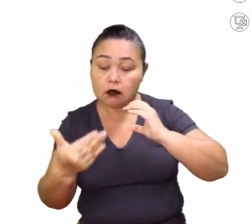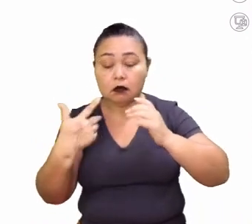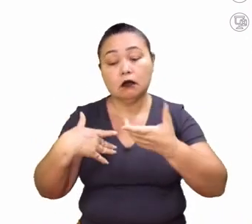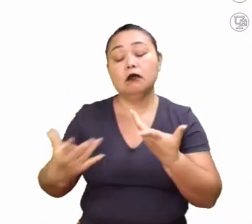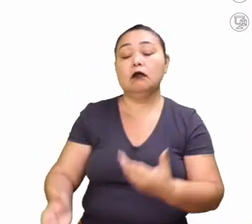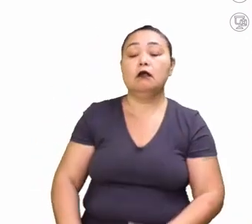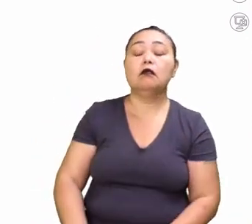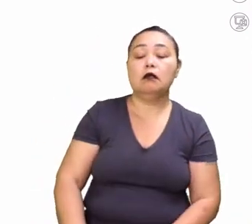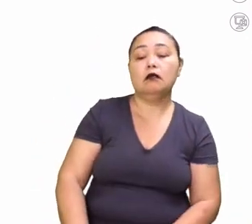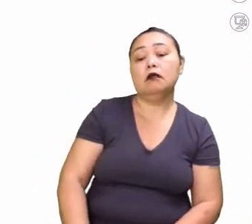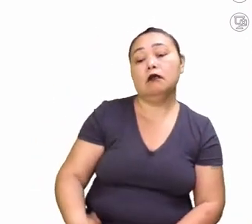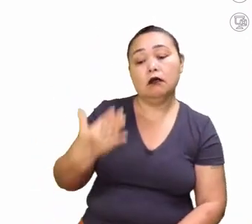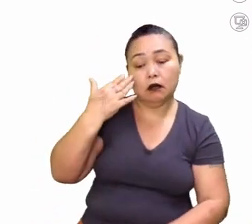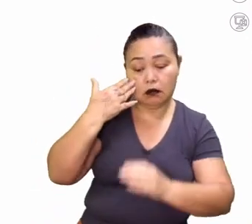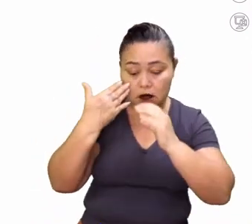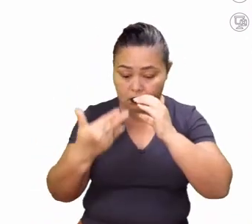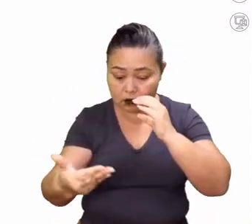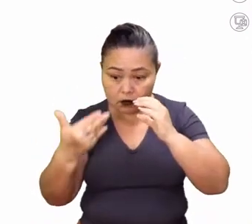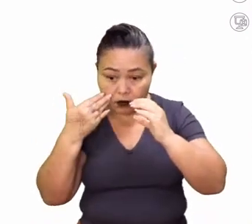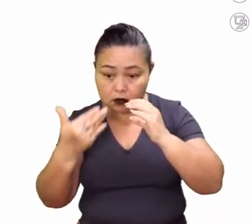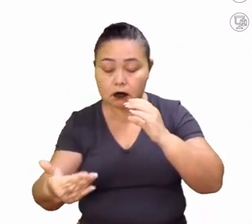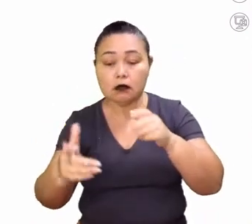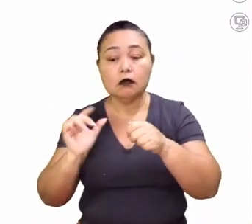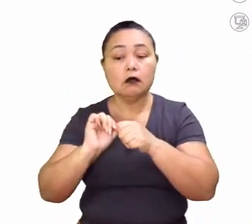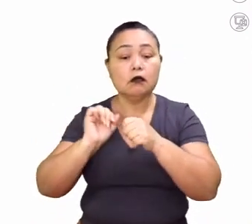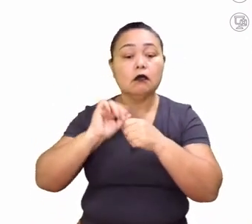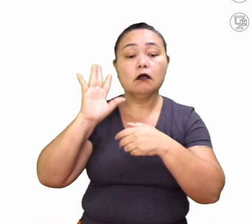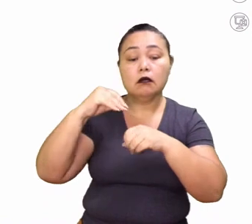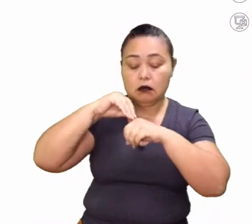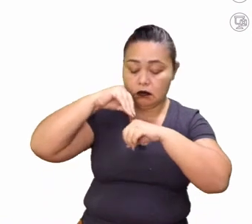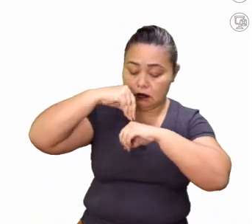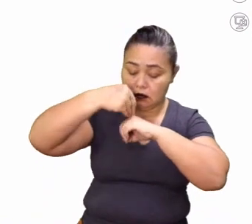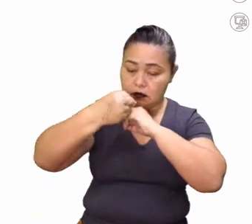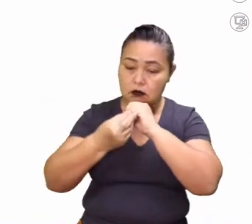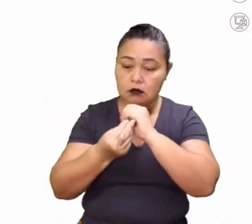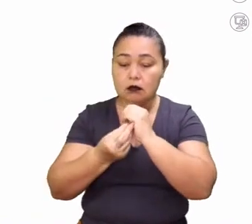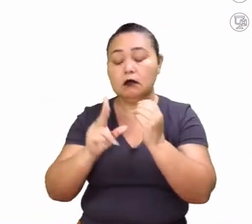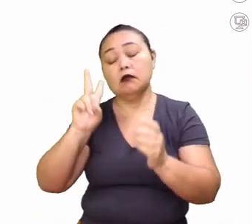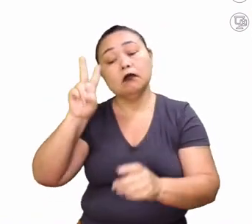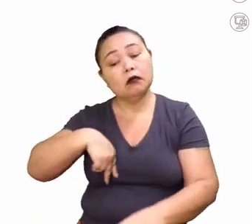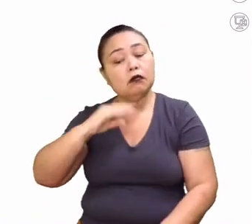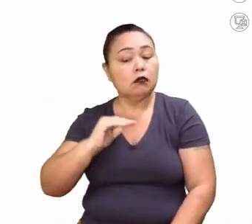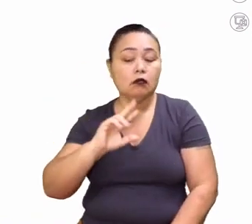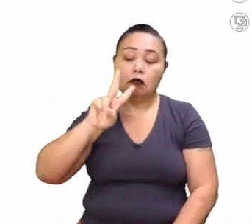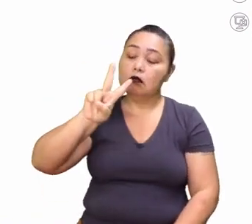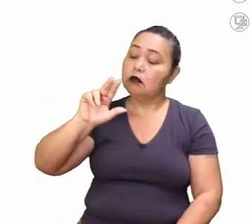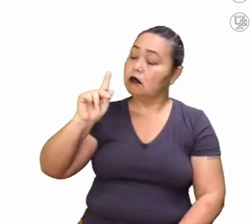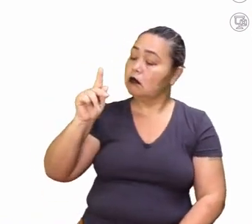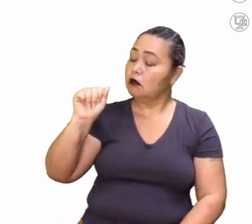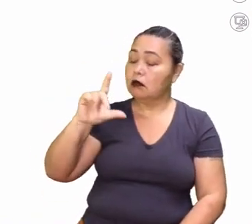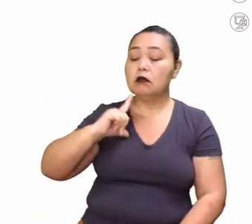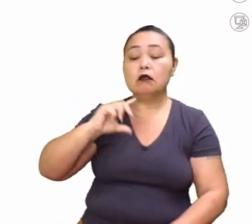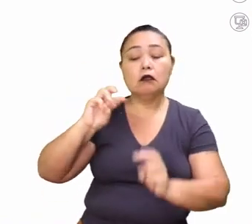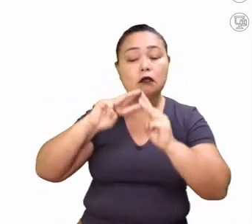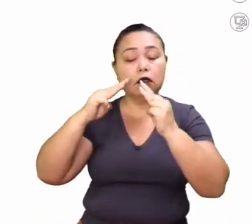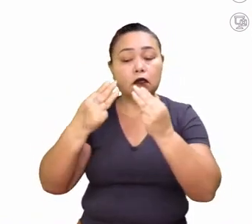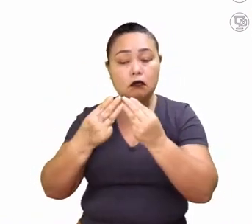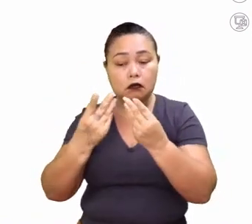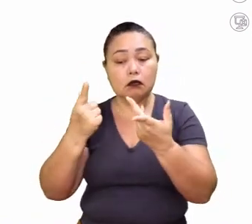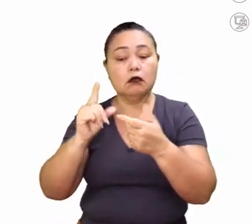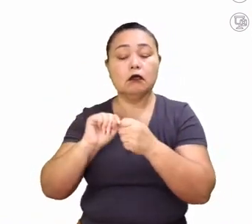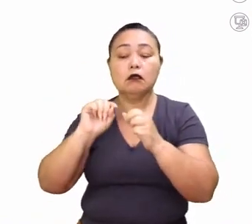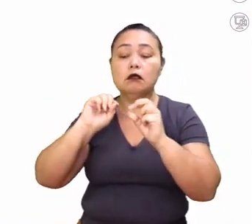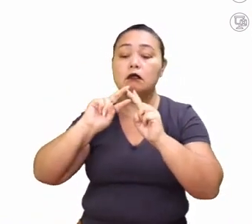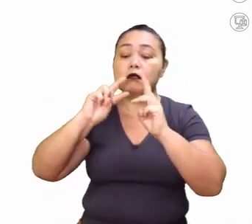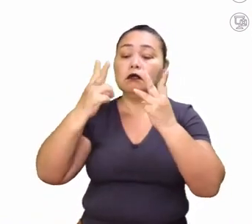microscópico tá não a nível molecular mas a nível já de vapor de massa de matéria mesmo a base